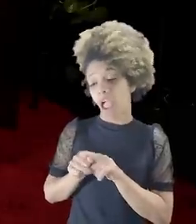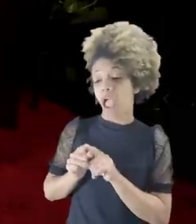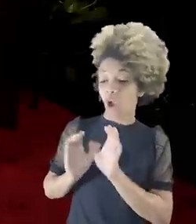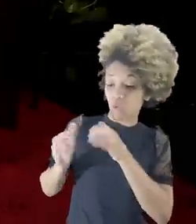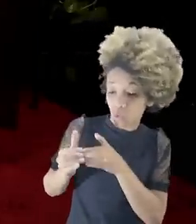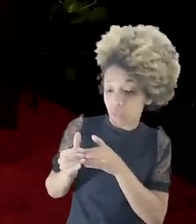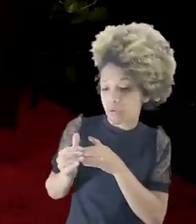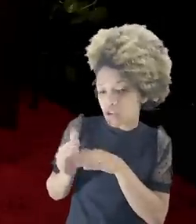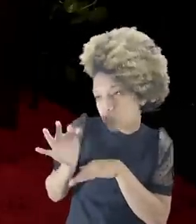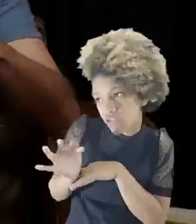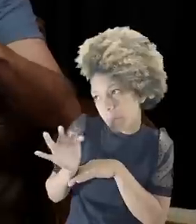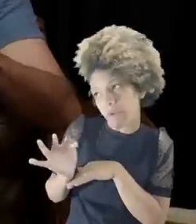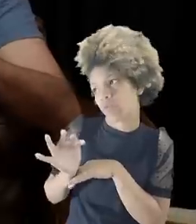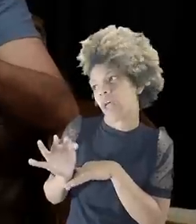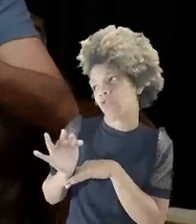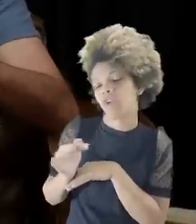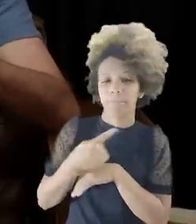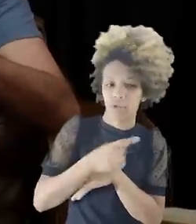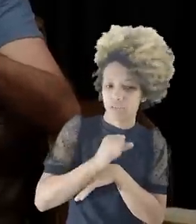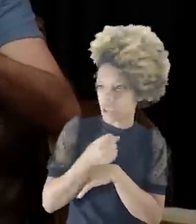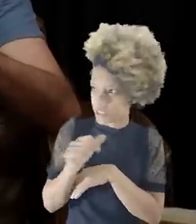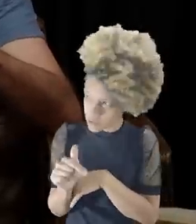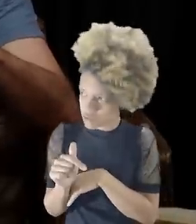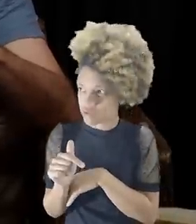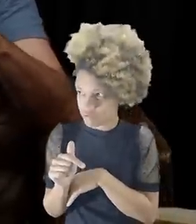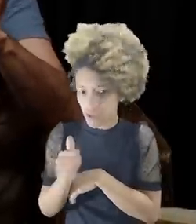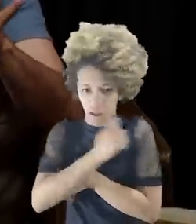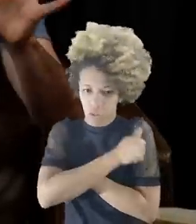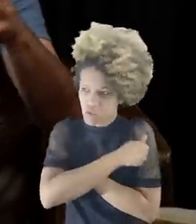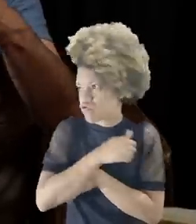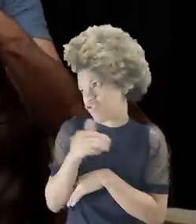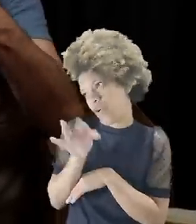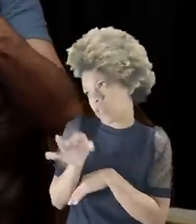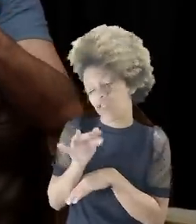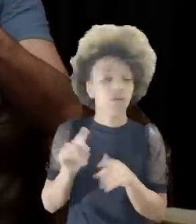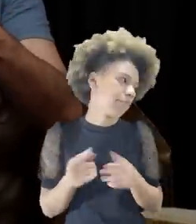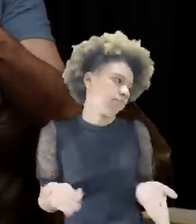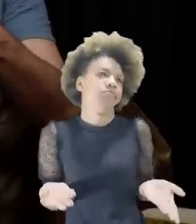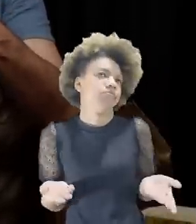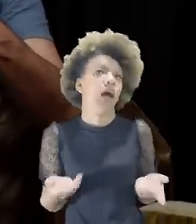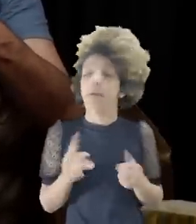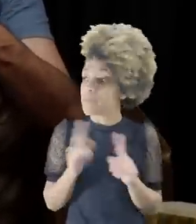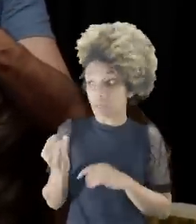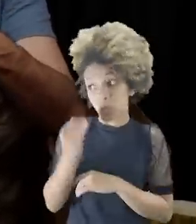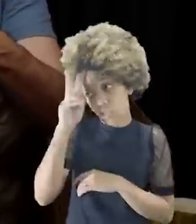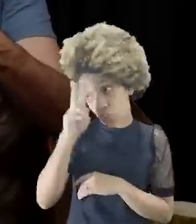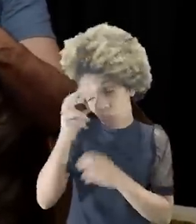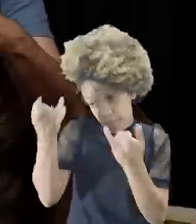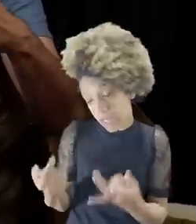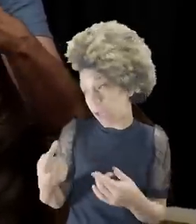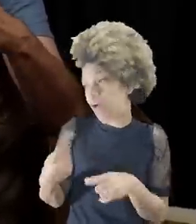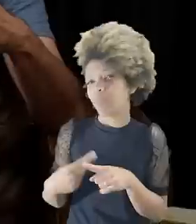Universitário aquele time de 87 dos Estados Unidos não também mas é mais importante a gente contar a história né porque assim